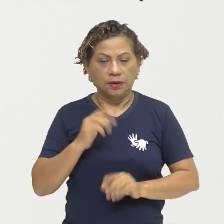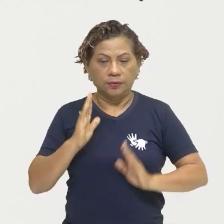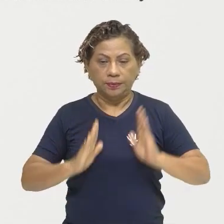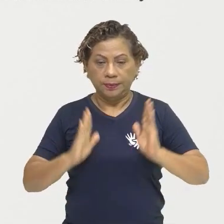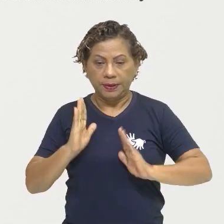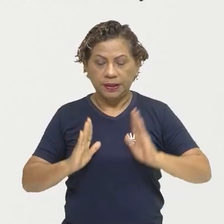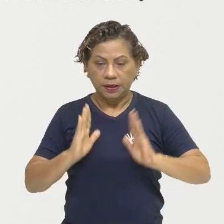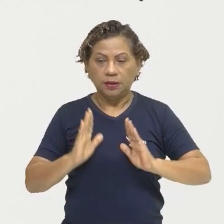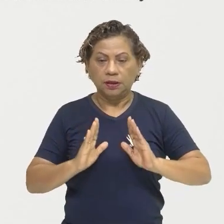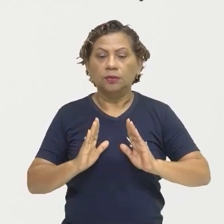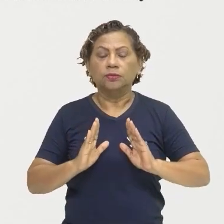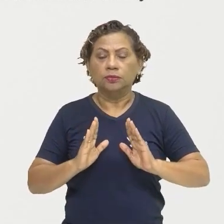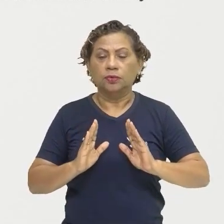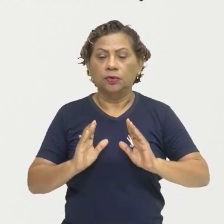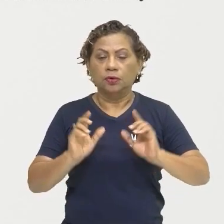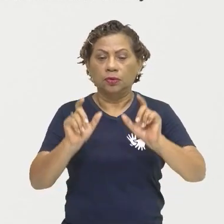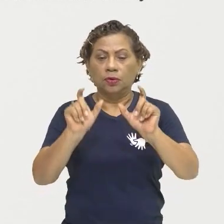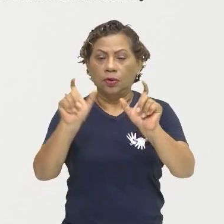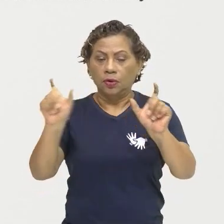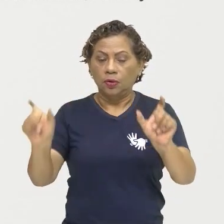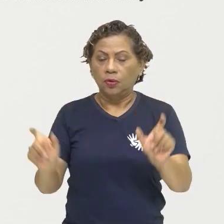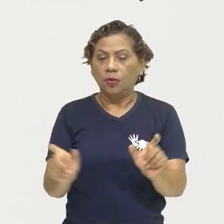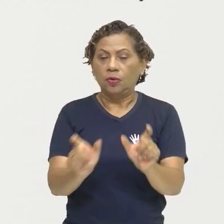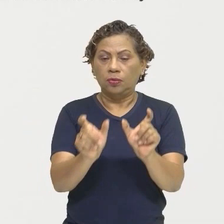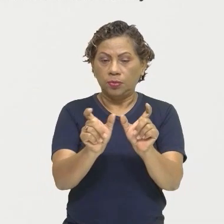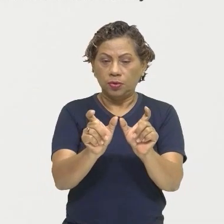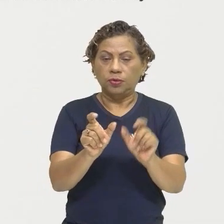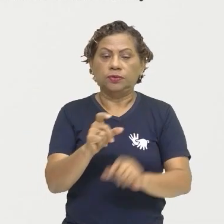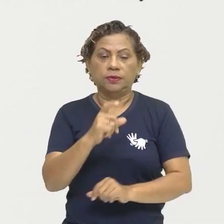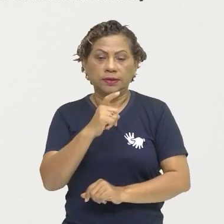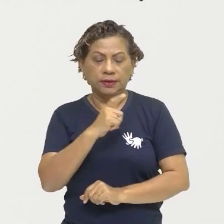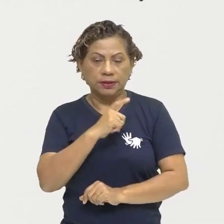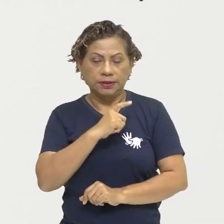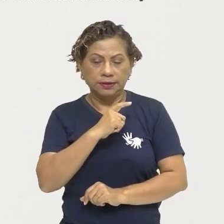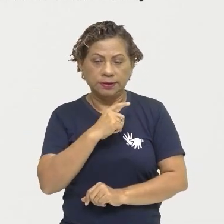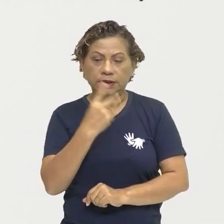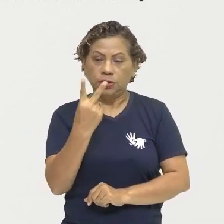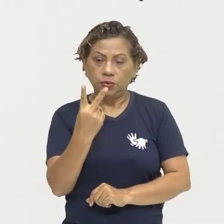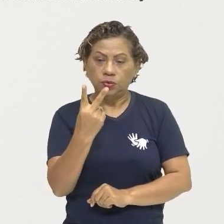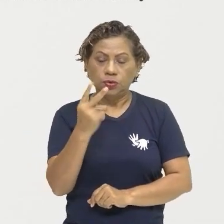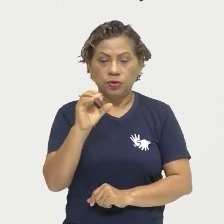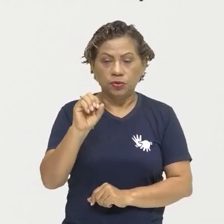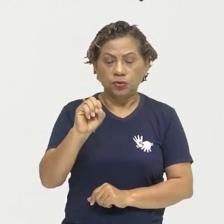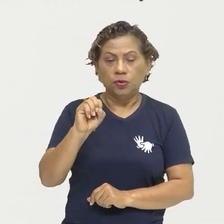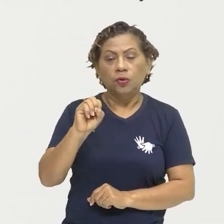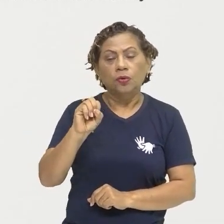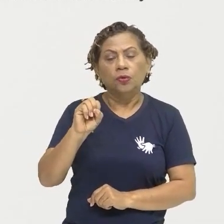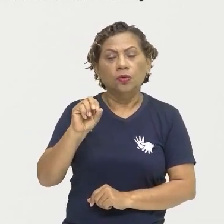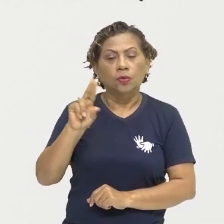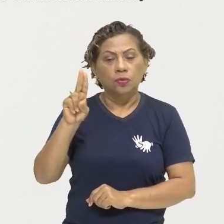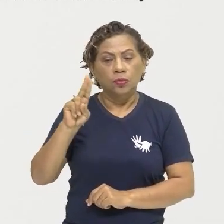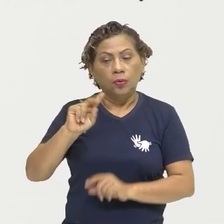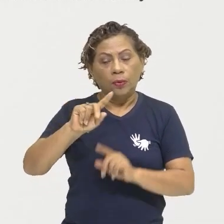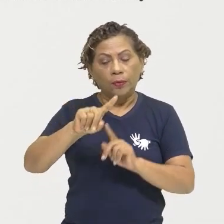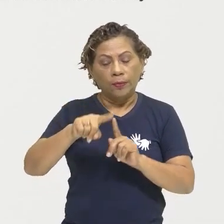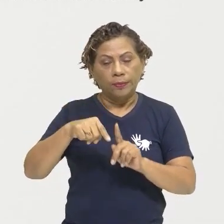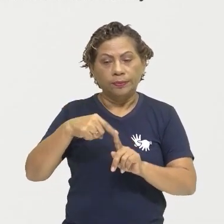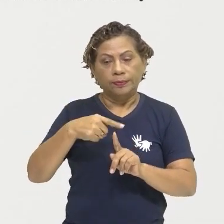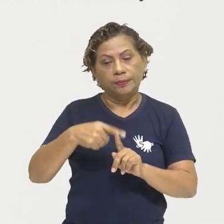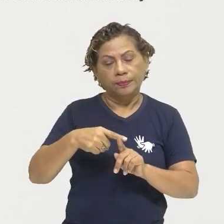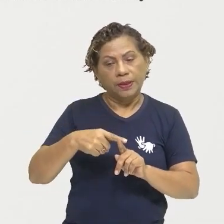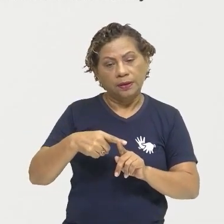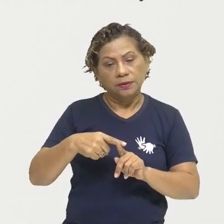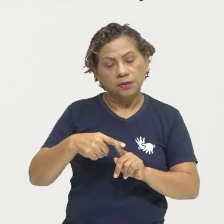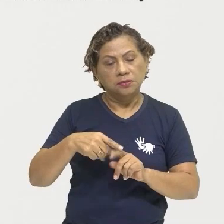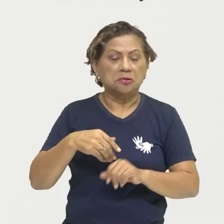o período composto é aquele construído com 2 ou mais orações, com 2 ou mais